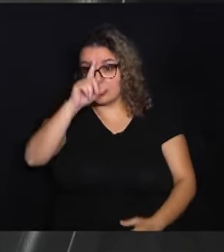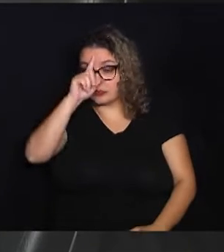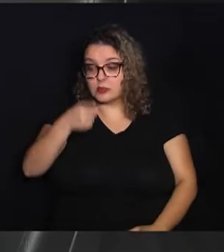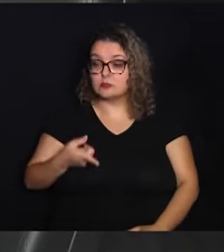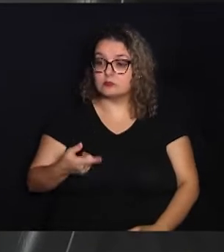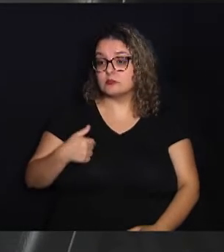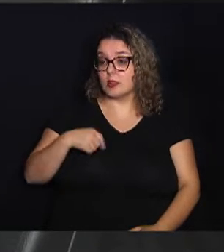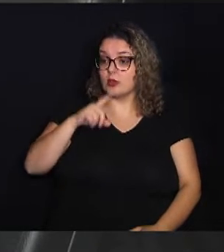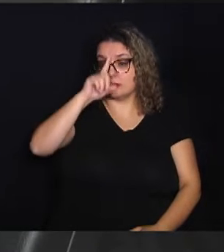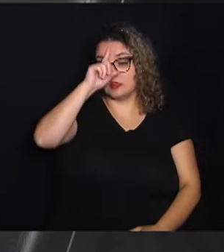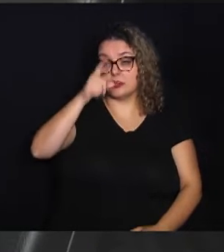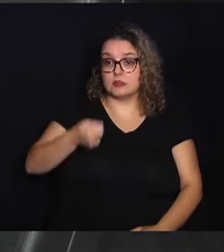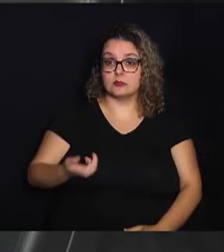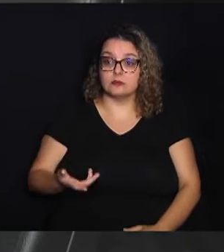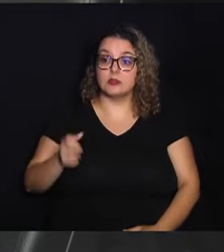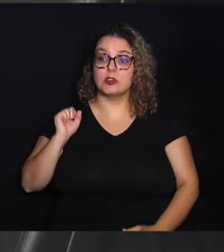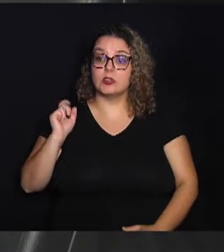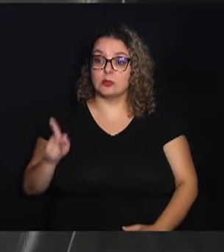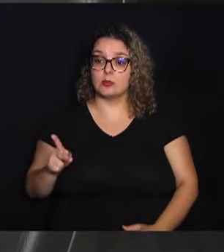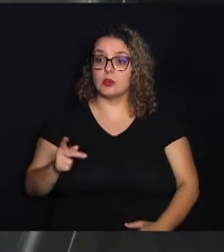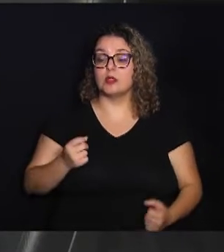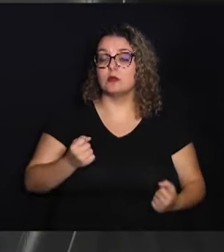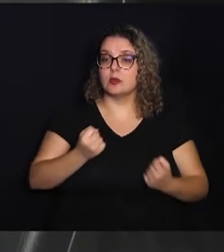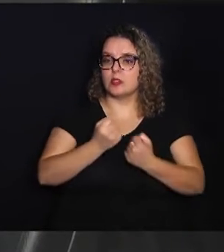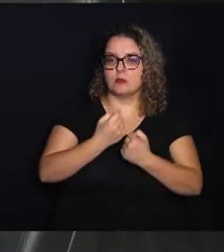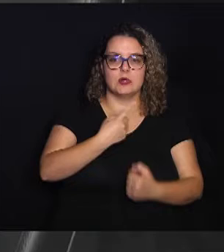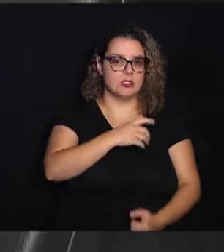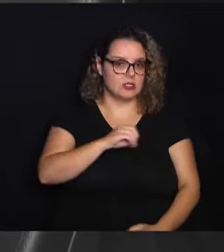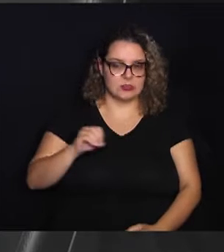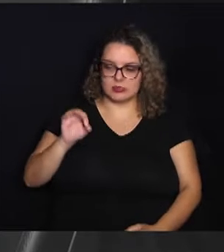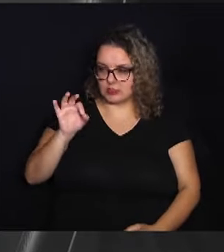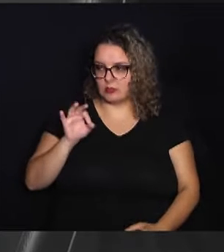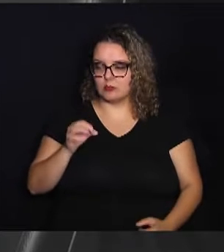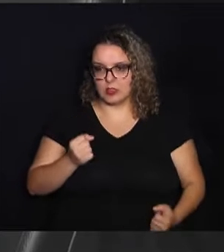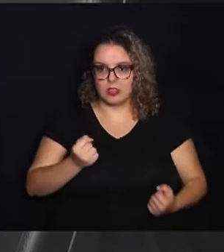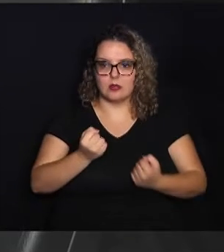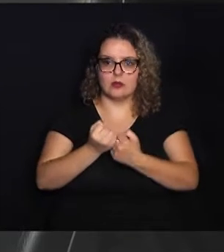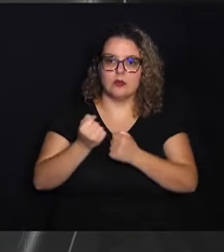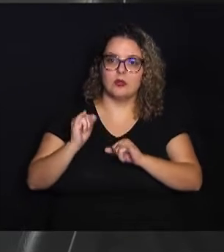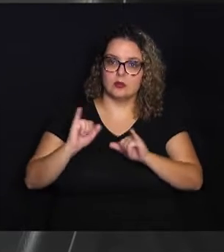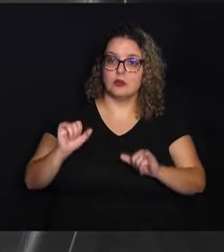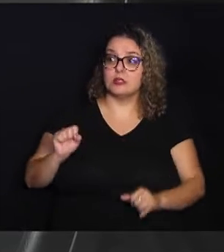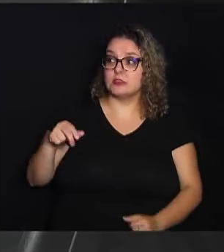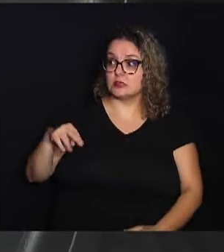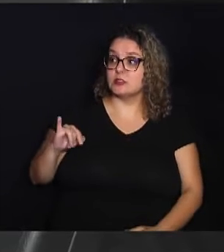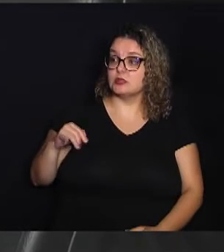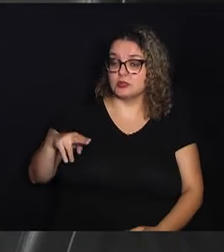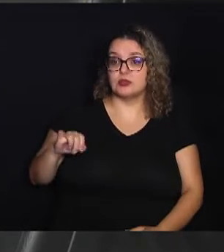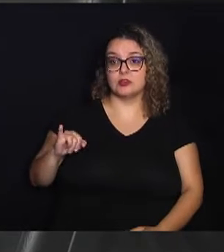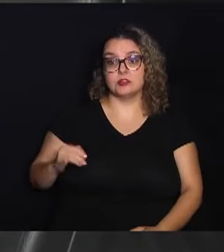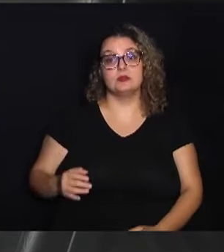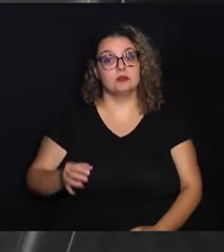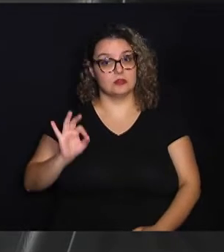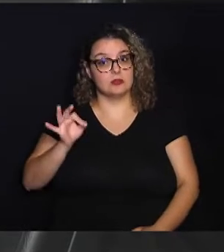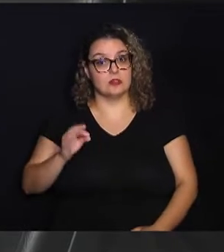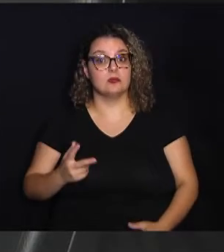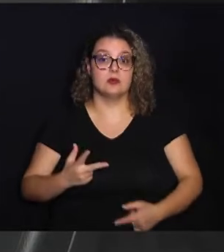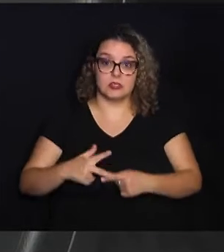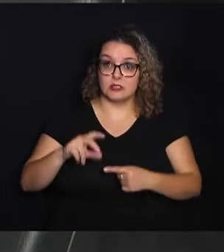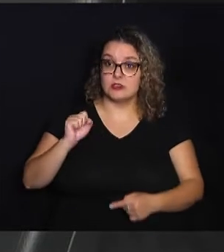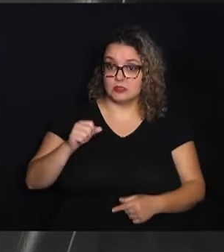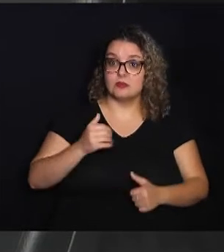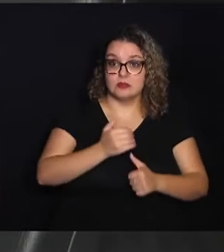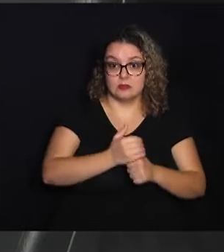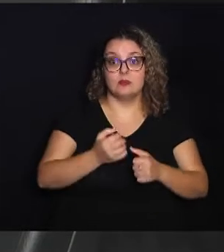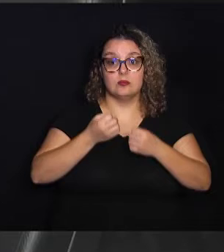eu decidi em aposentar e apoiar 100% a campanha do Santini. Deu muito certo, ele foi eleito, né, fez o mandato que